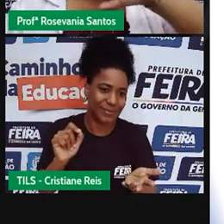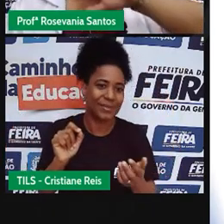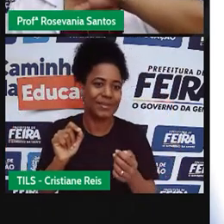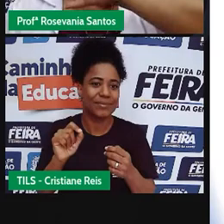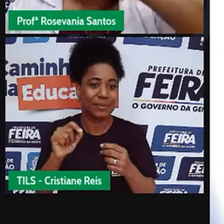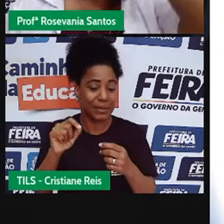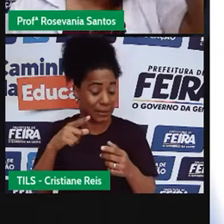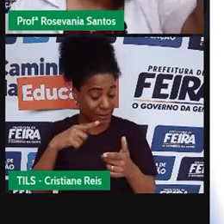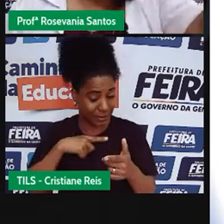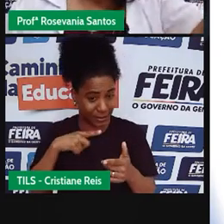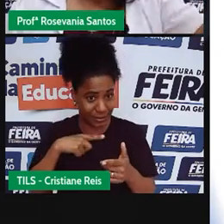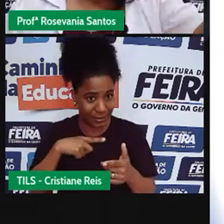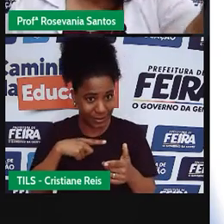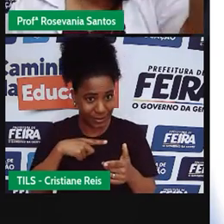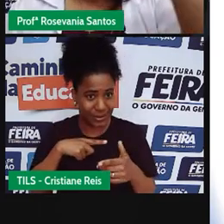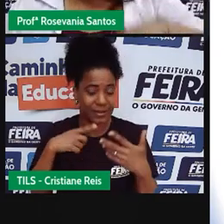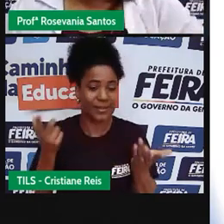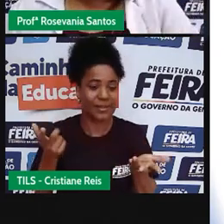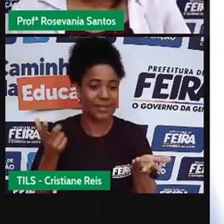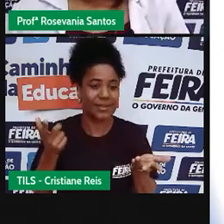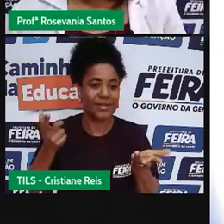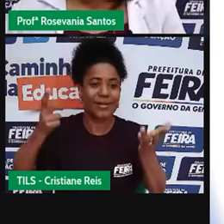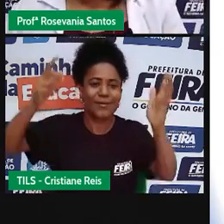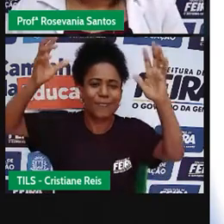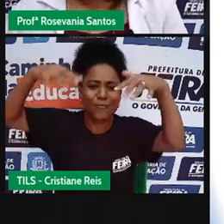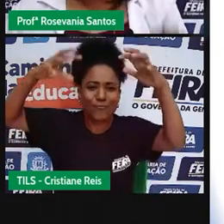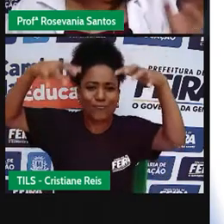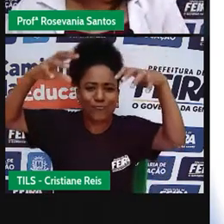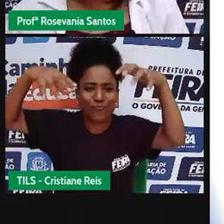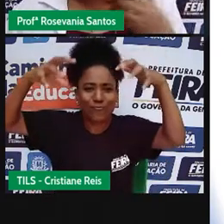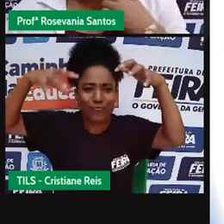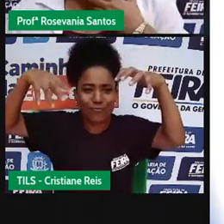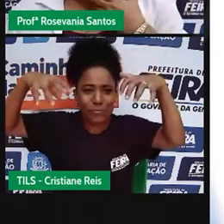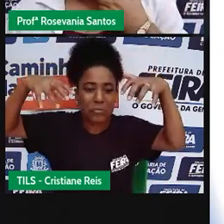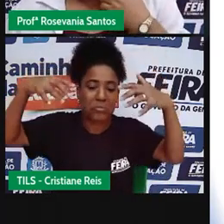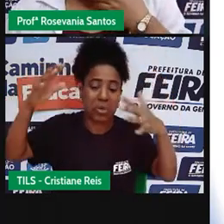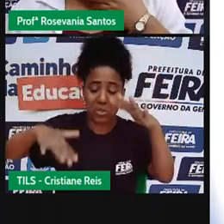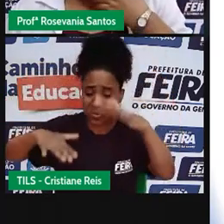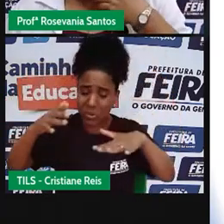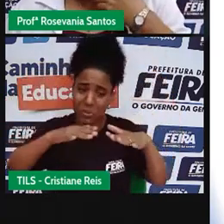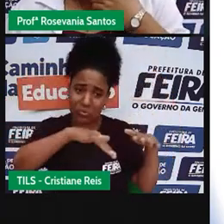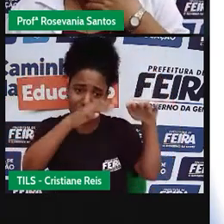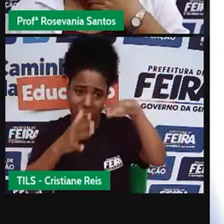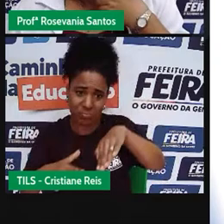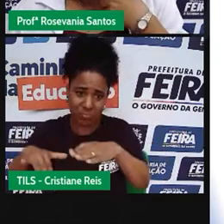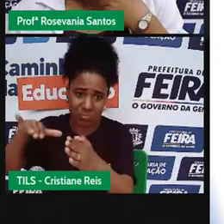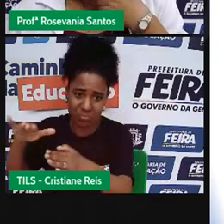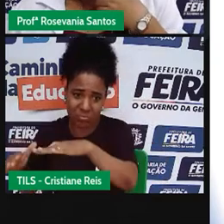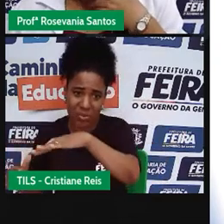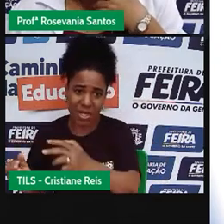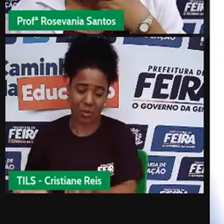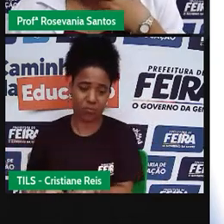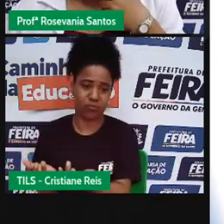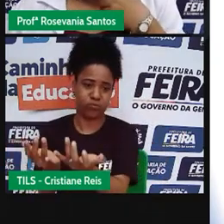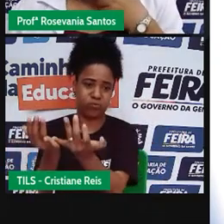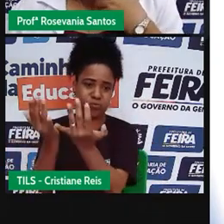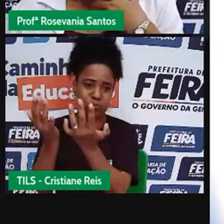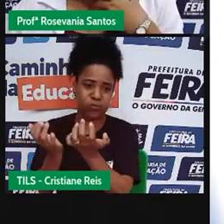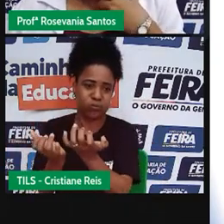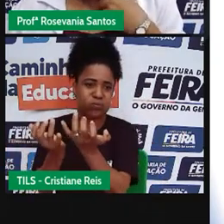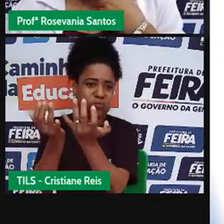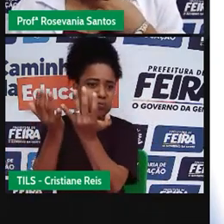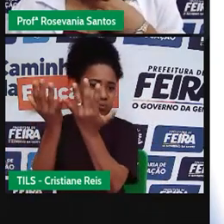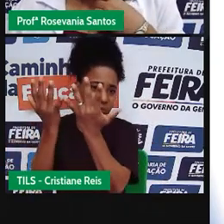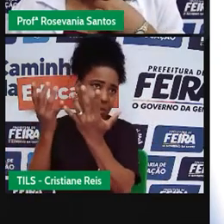que é quando aquela chuva, né, se choca com relevo, e ela acaba, né, as nuvens se chocam com relevo, e acaba, né, desaguando antes aqui para